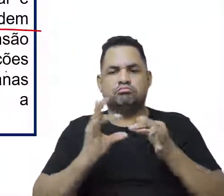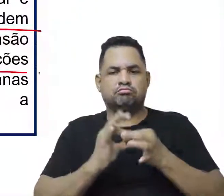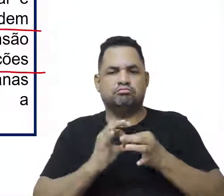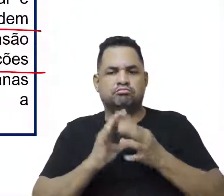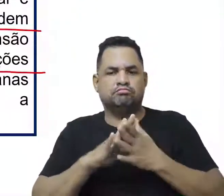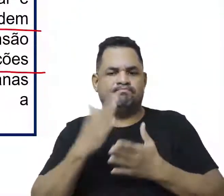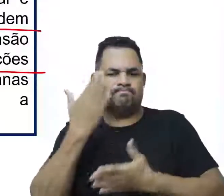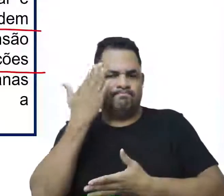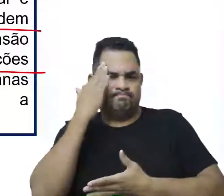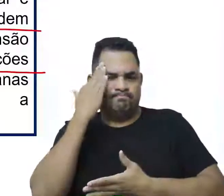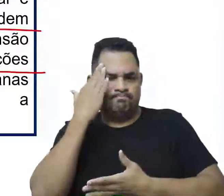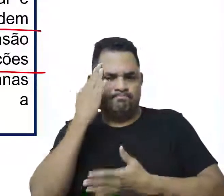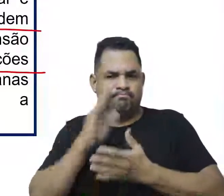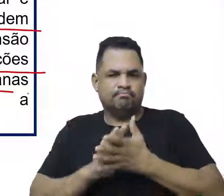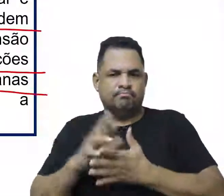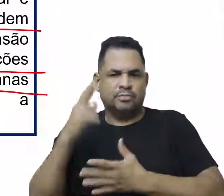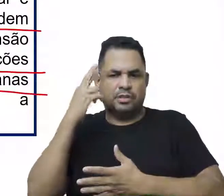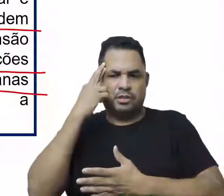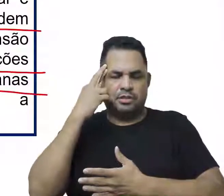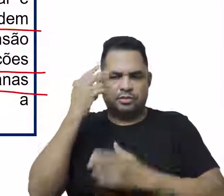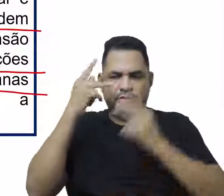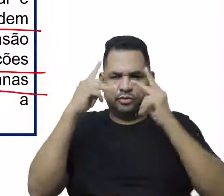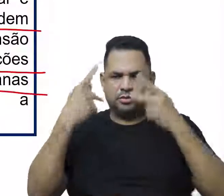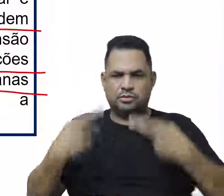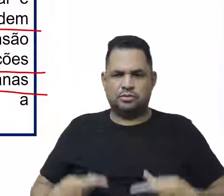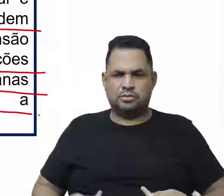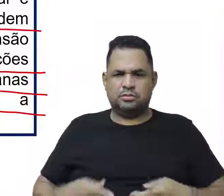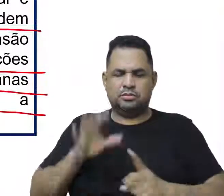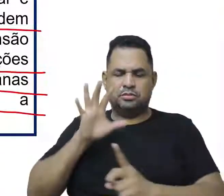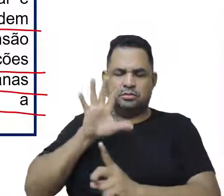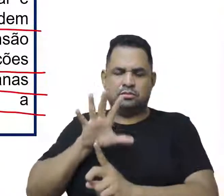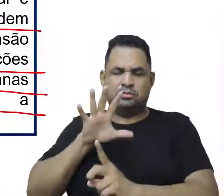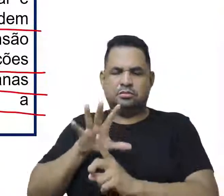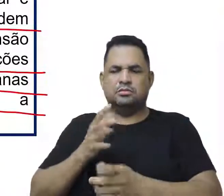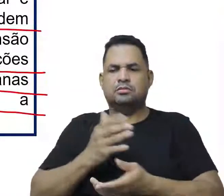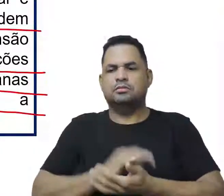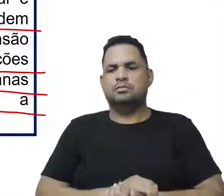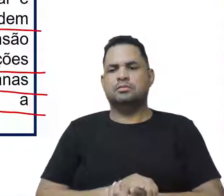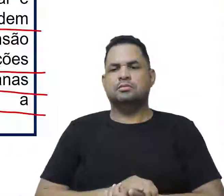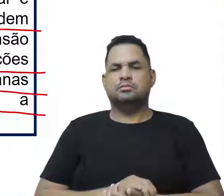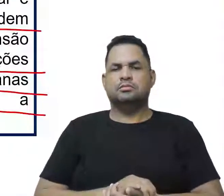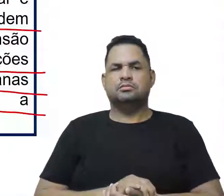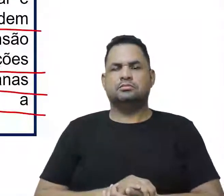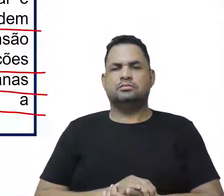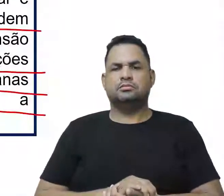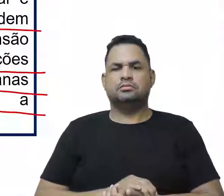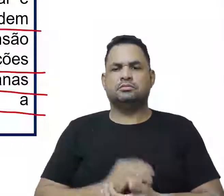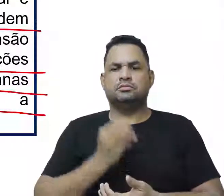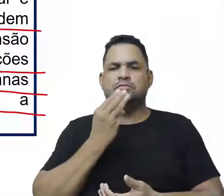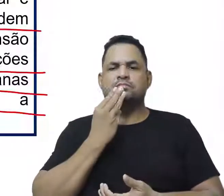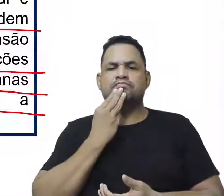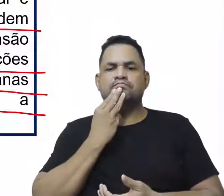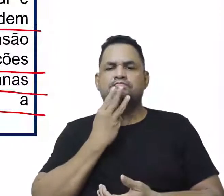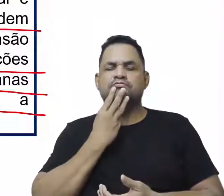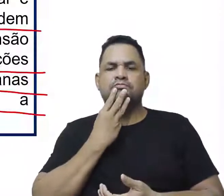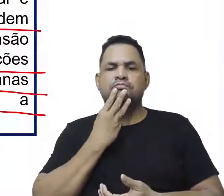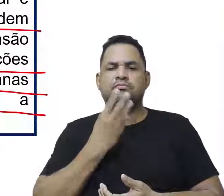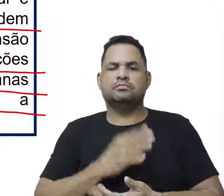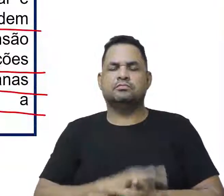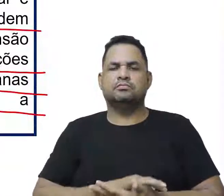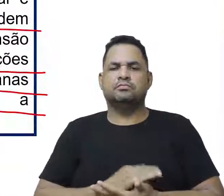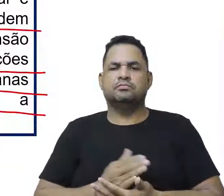compreensão das ações Racionais humanas que a impulsionam então zebra ele já olha